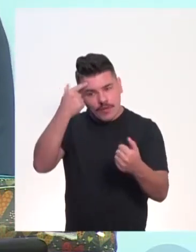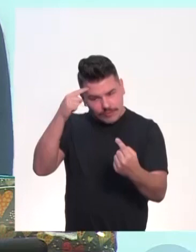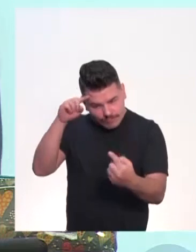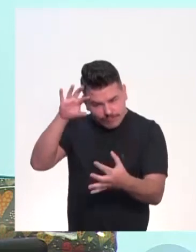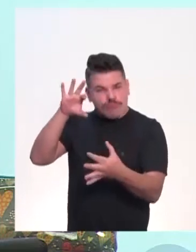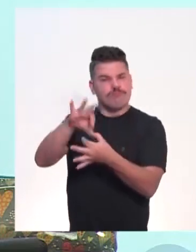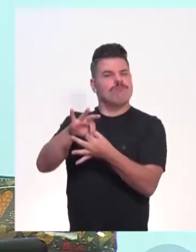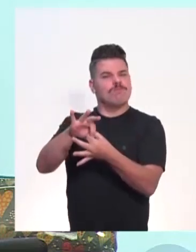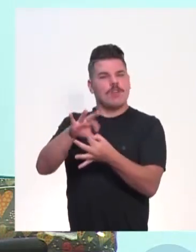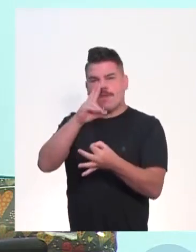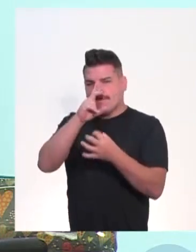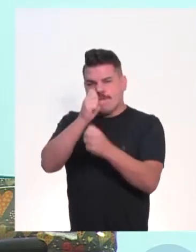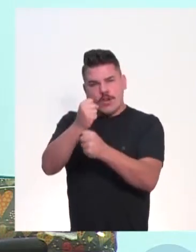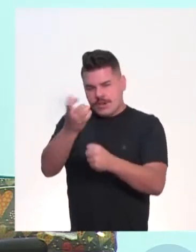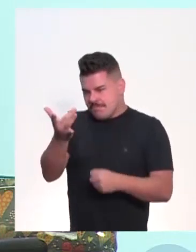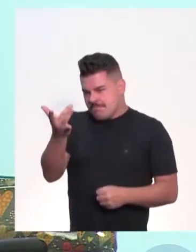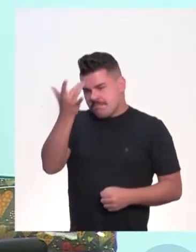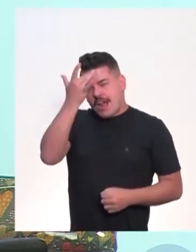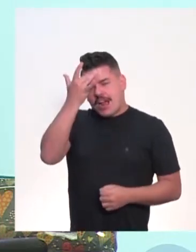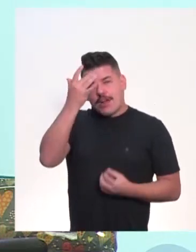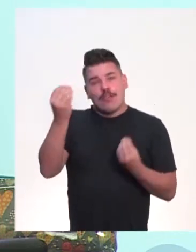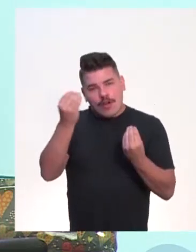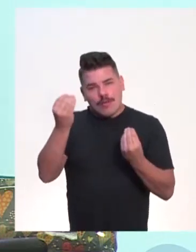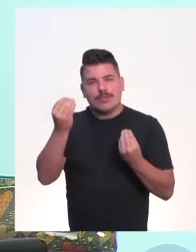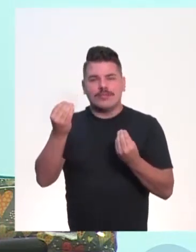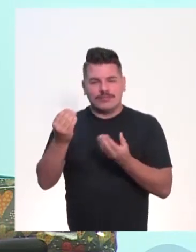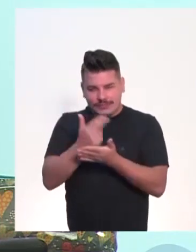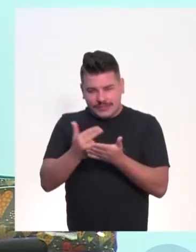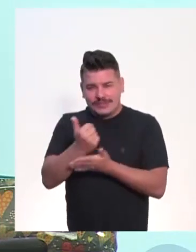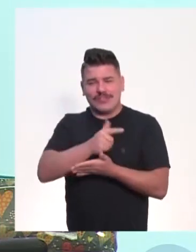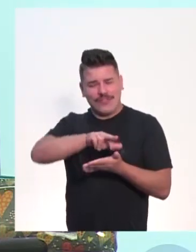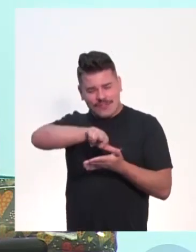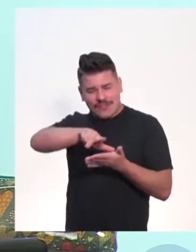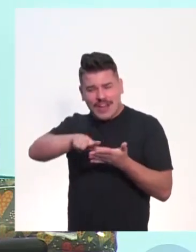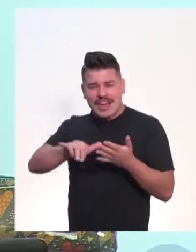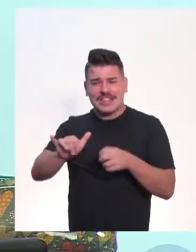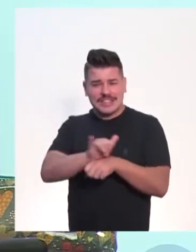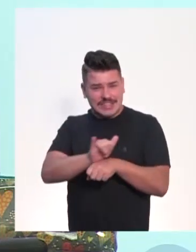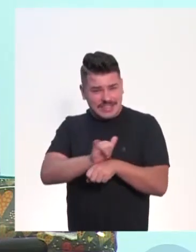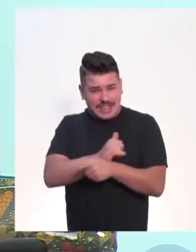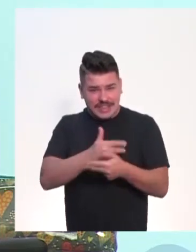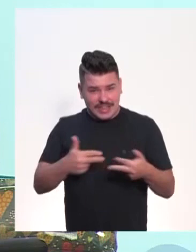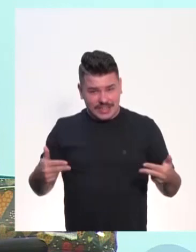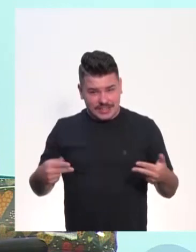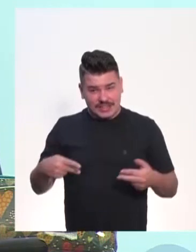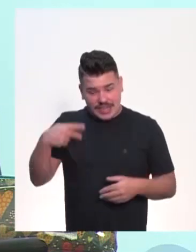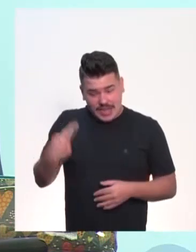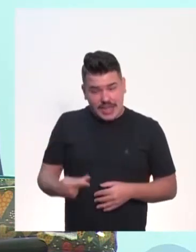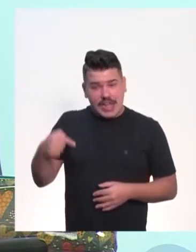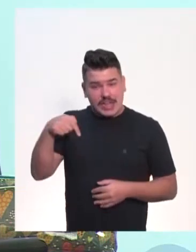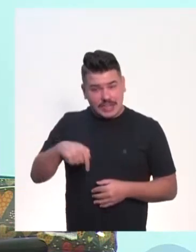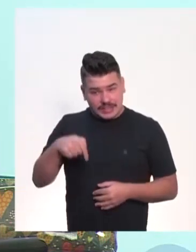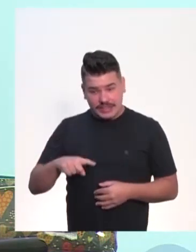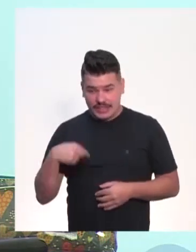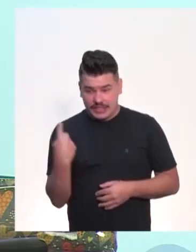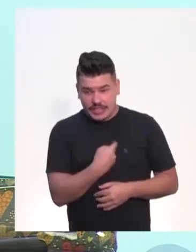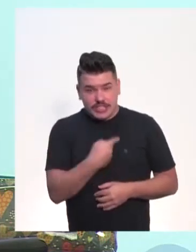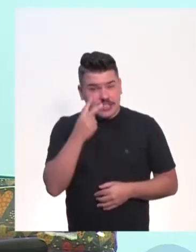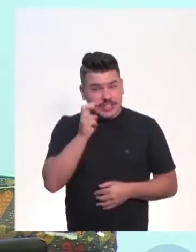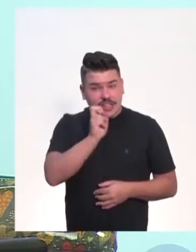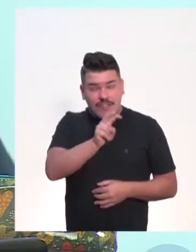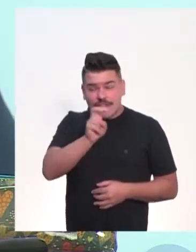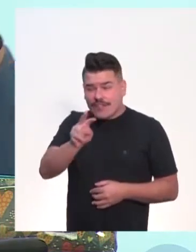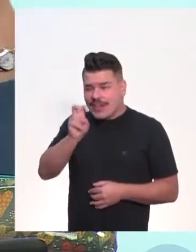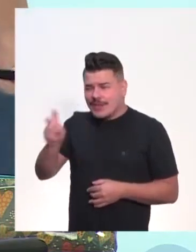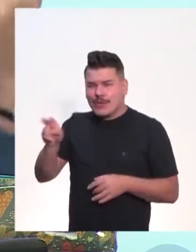conhecimento através dessas técnicas de estudo. A gente está vendo aqui muitas e muitas contribuições de